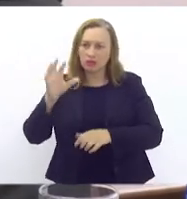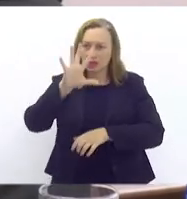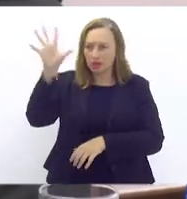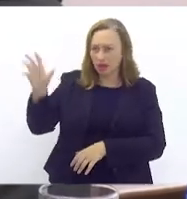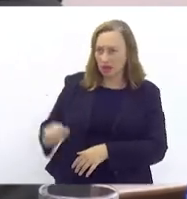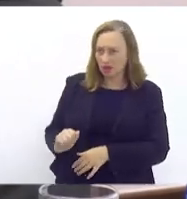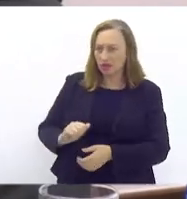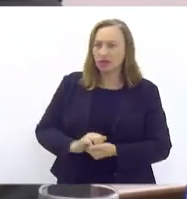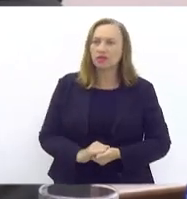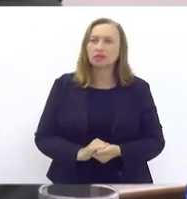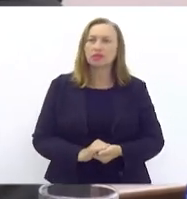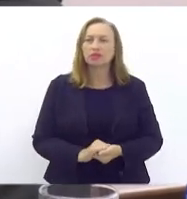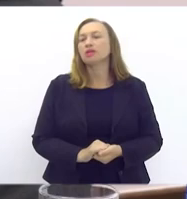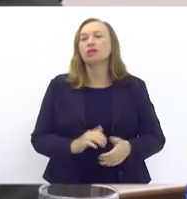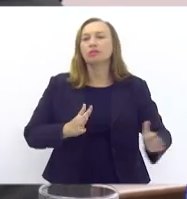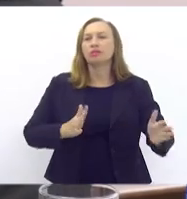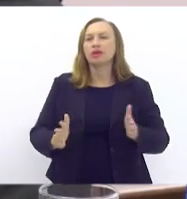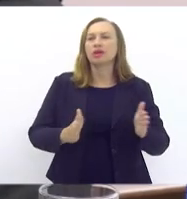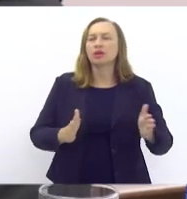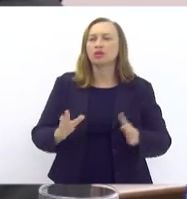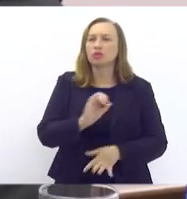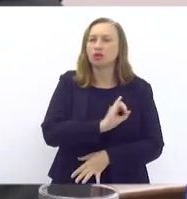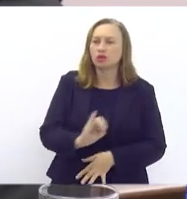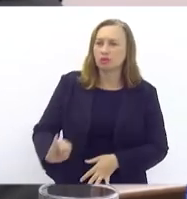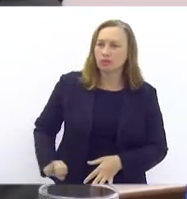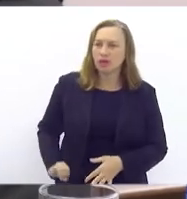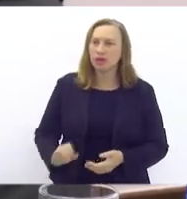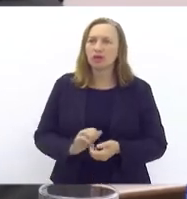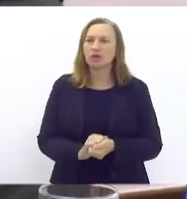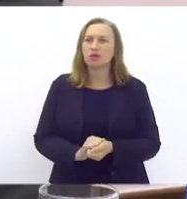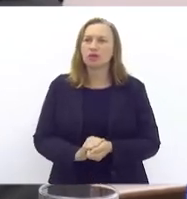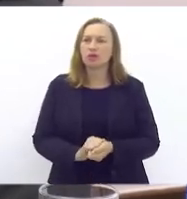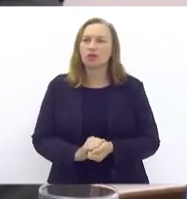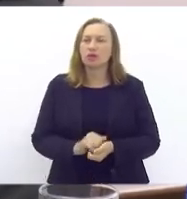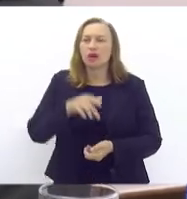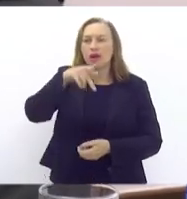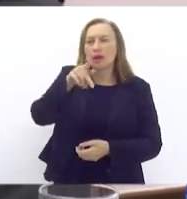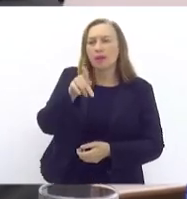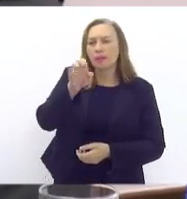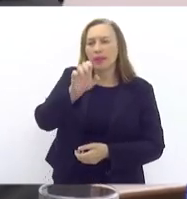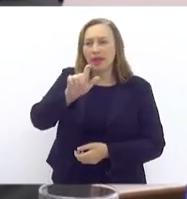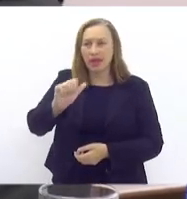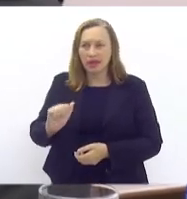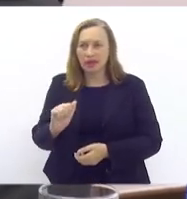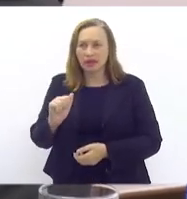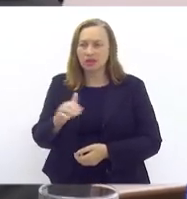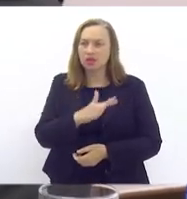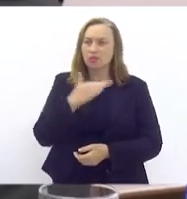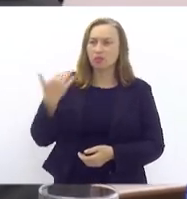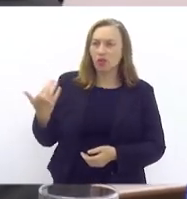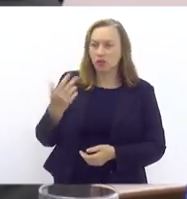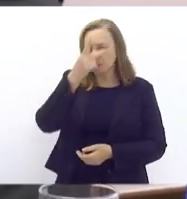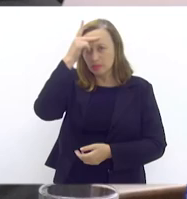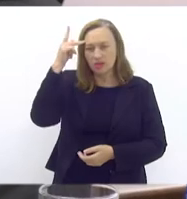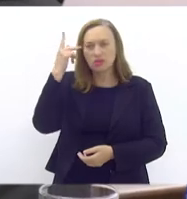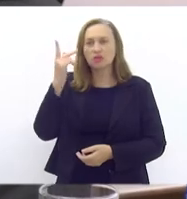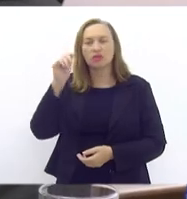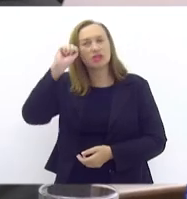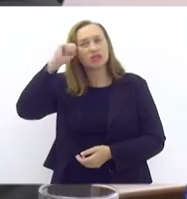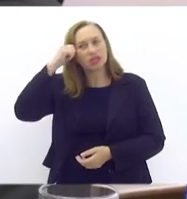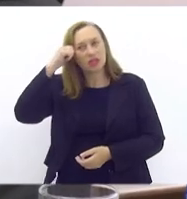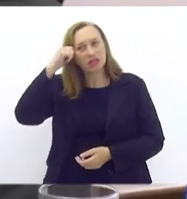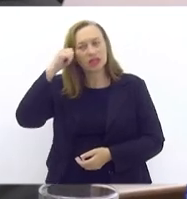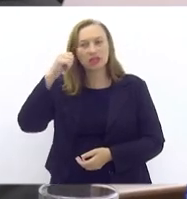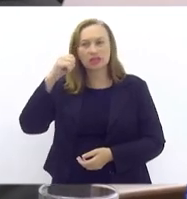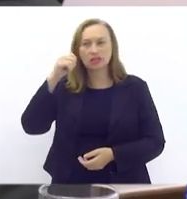África durante o império com a pena de morte pessoas negras que se insurgiam contra os abusos dos seus